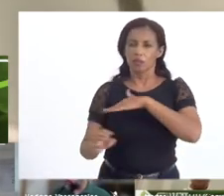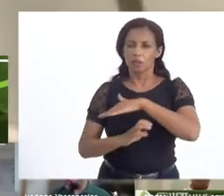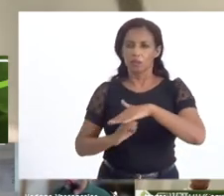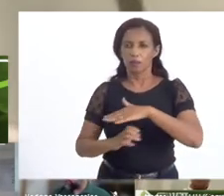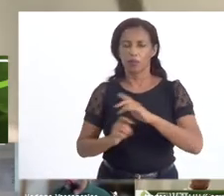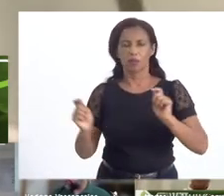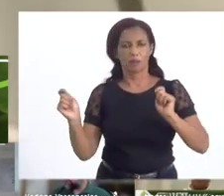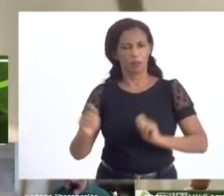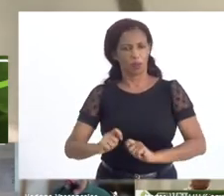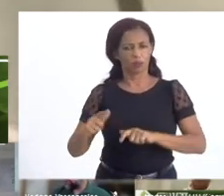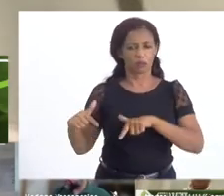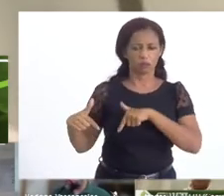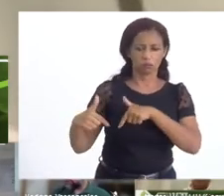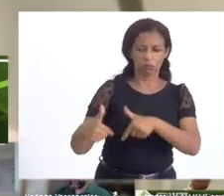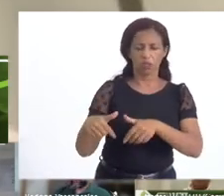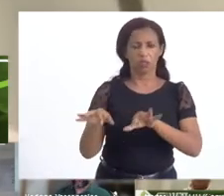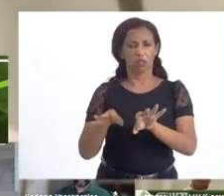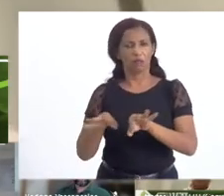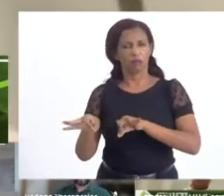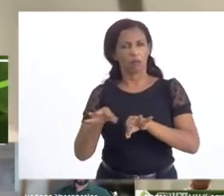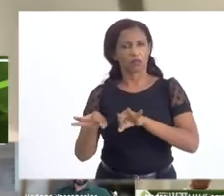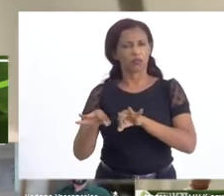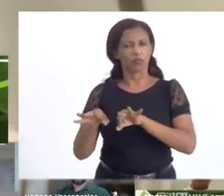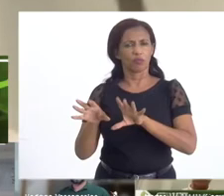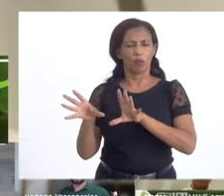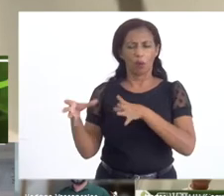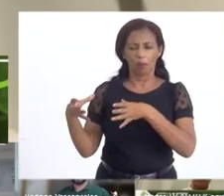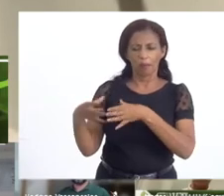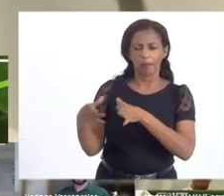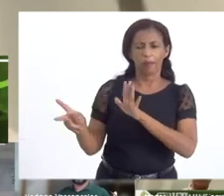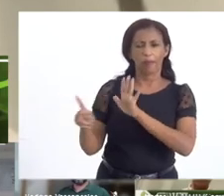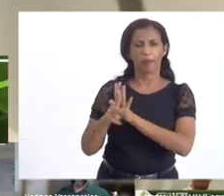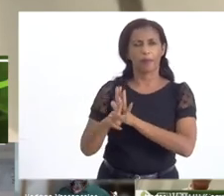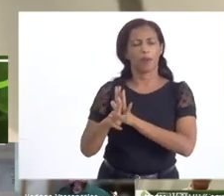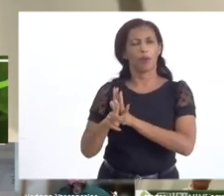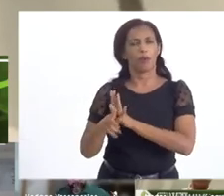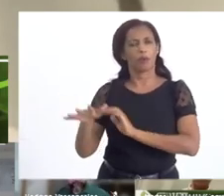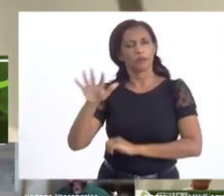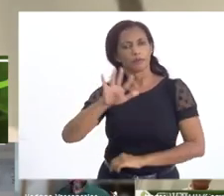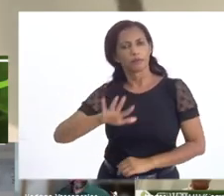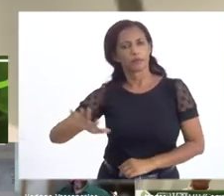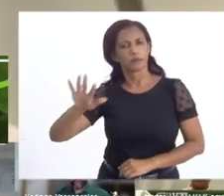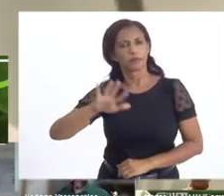possa atuar de forma bastante construtiva e propositiva nesse